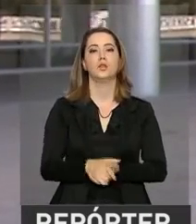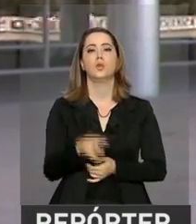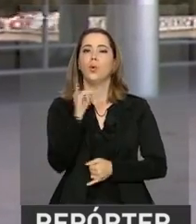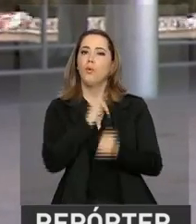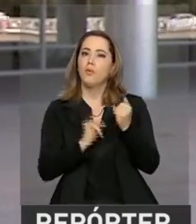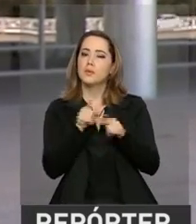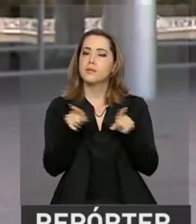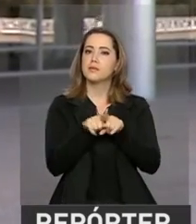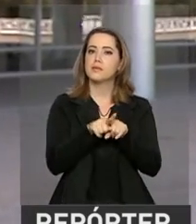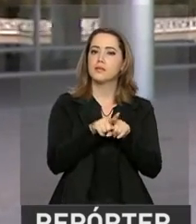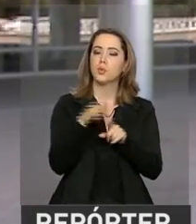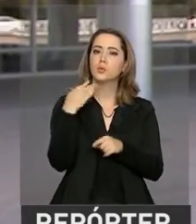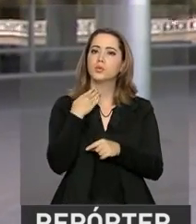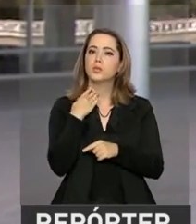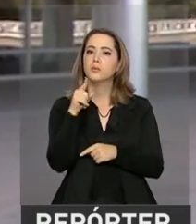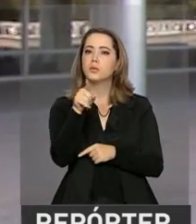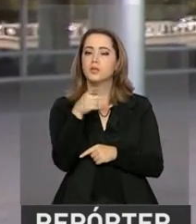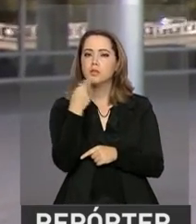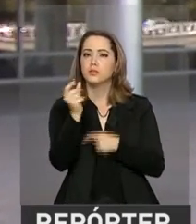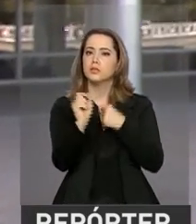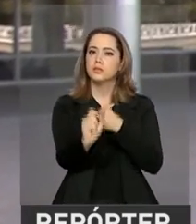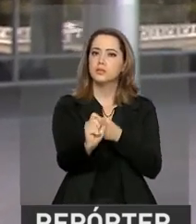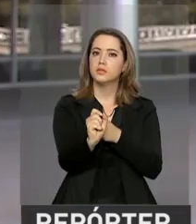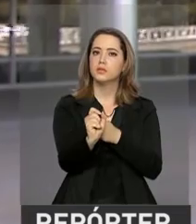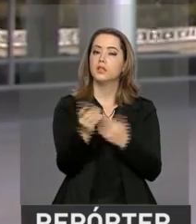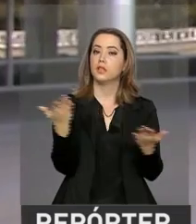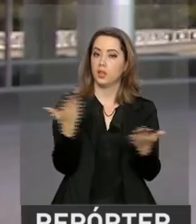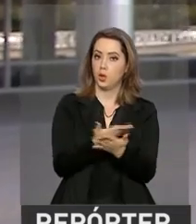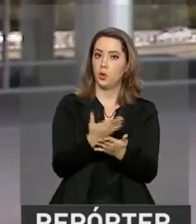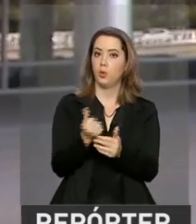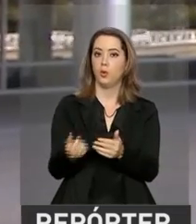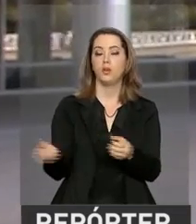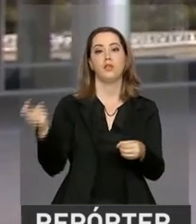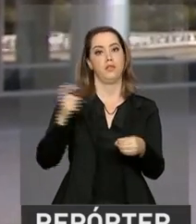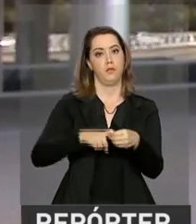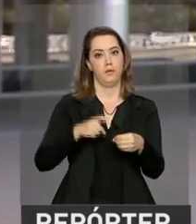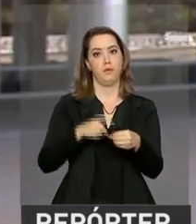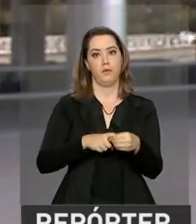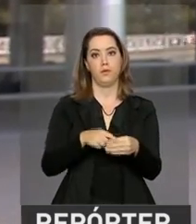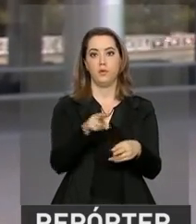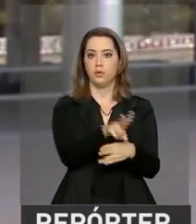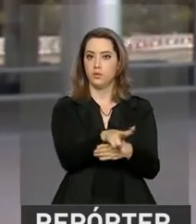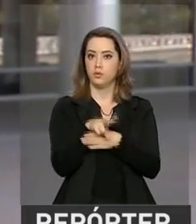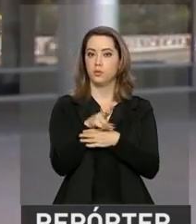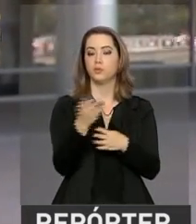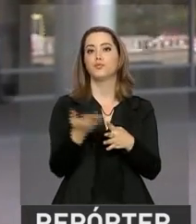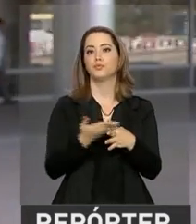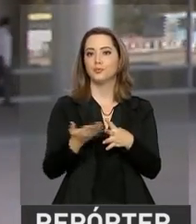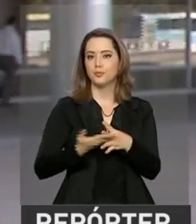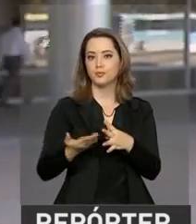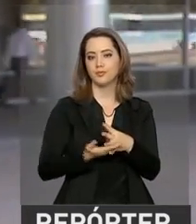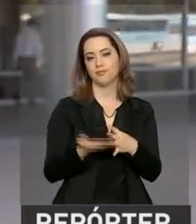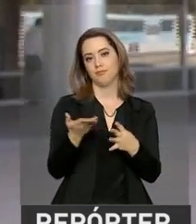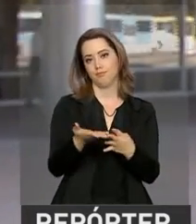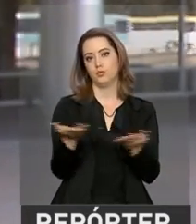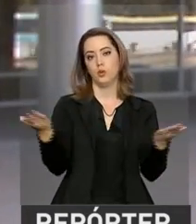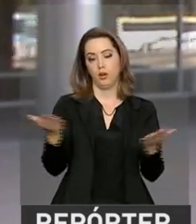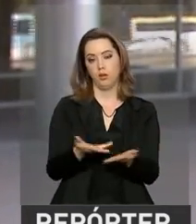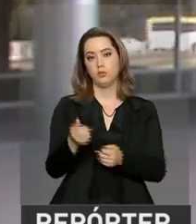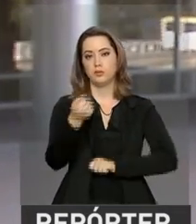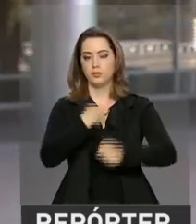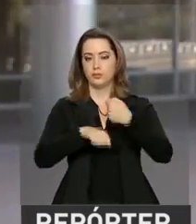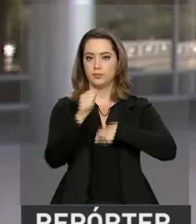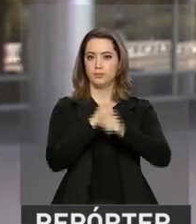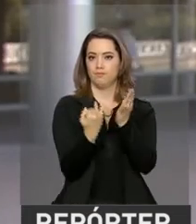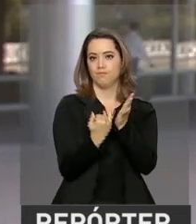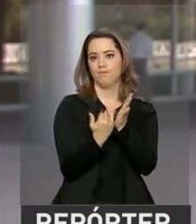que os consumidores começam a retomar a demanda por crédito no país conforme a economia vem ganhando força. Segundo